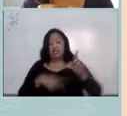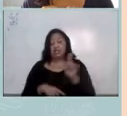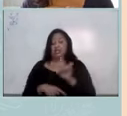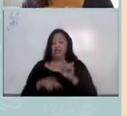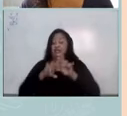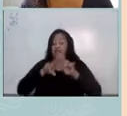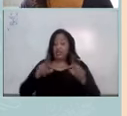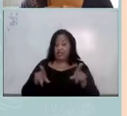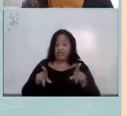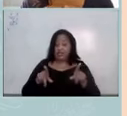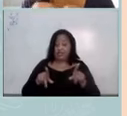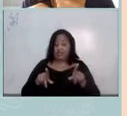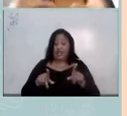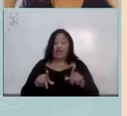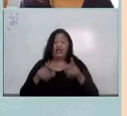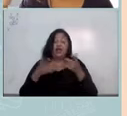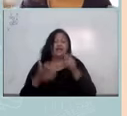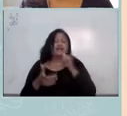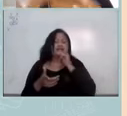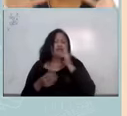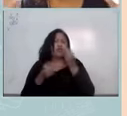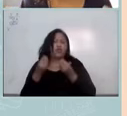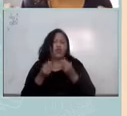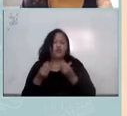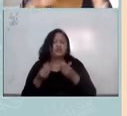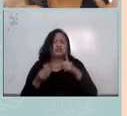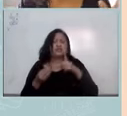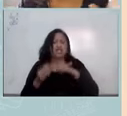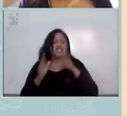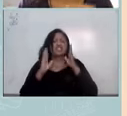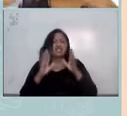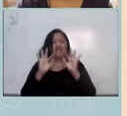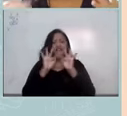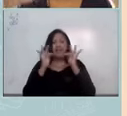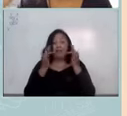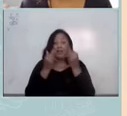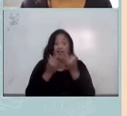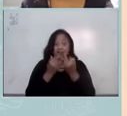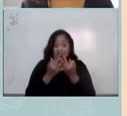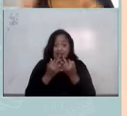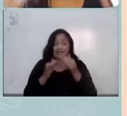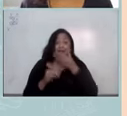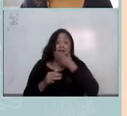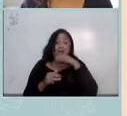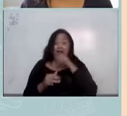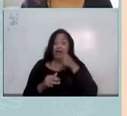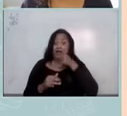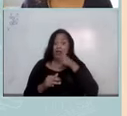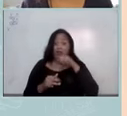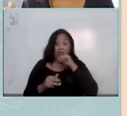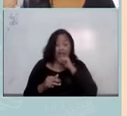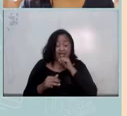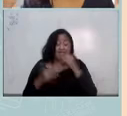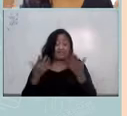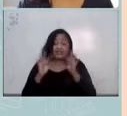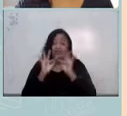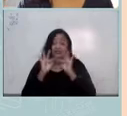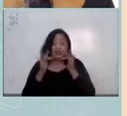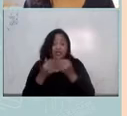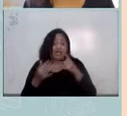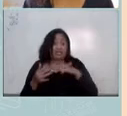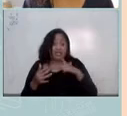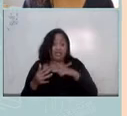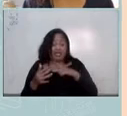herdada geneticamente, ou seja, existe o gene ali naquela família, na mãe, no pai, enfim, naquela família, e aí esse